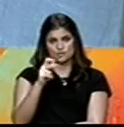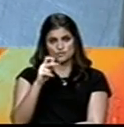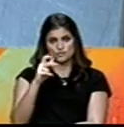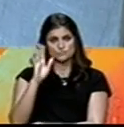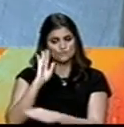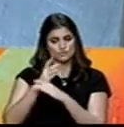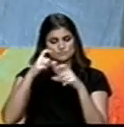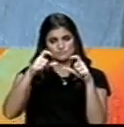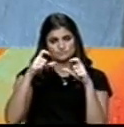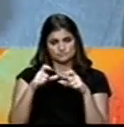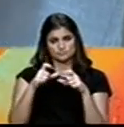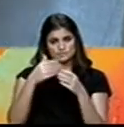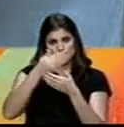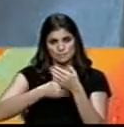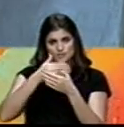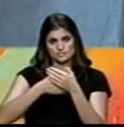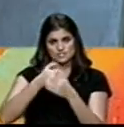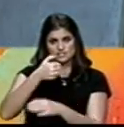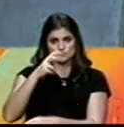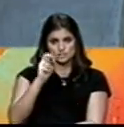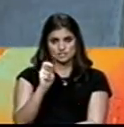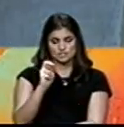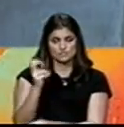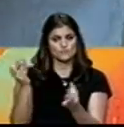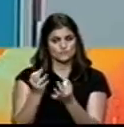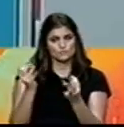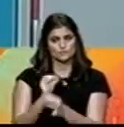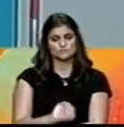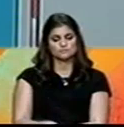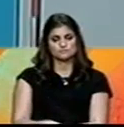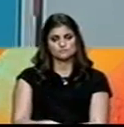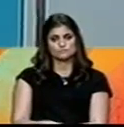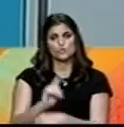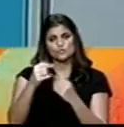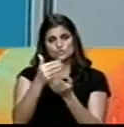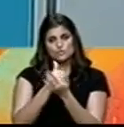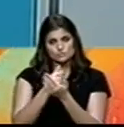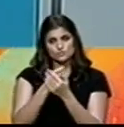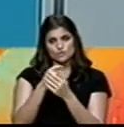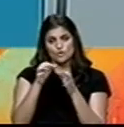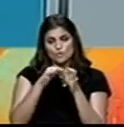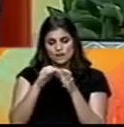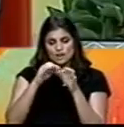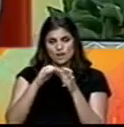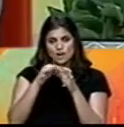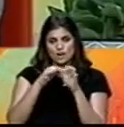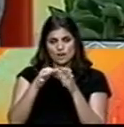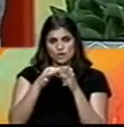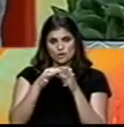da página 53, desta. Exatamente. Ok. Outra leguminosa é o grão de bico cultivado. Não, não é